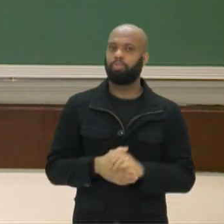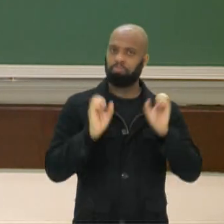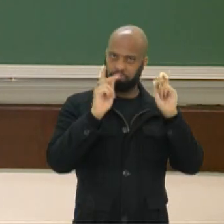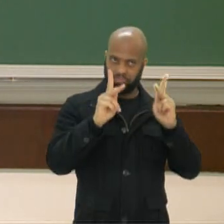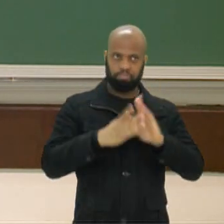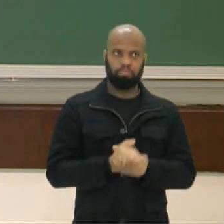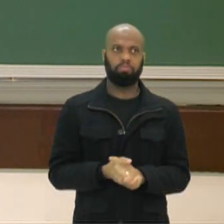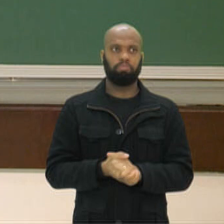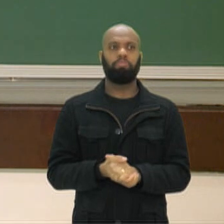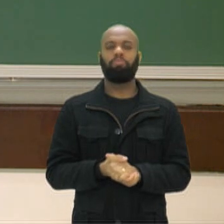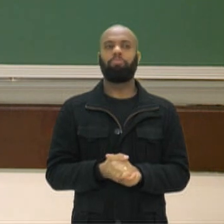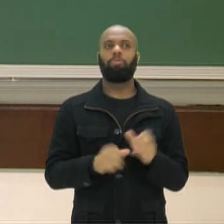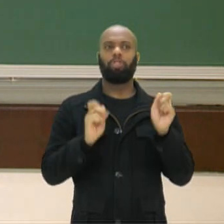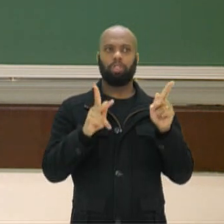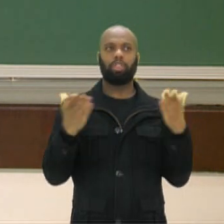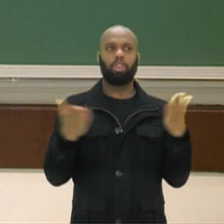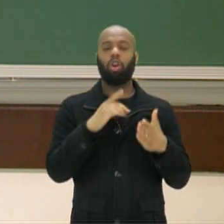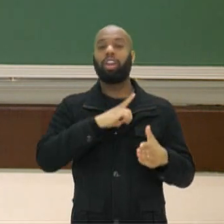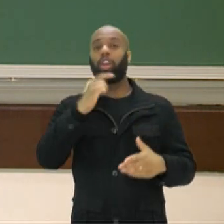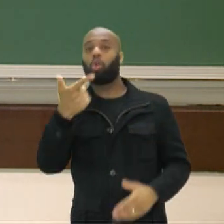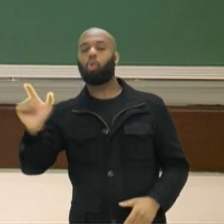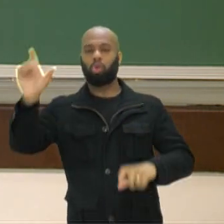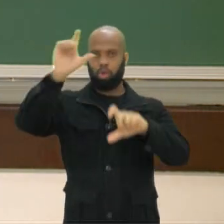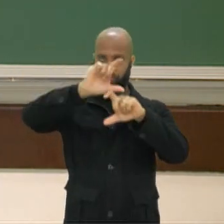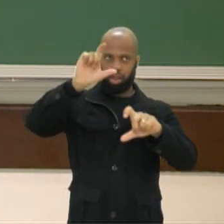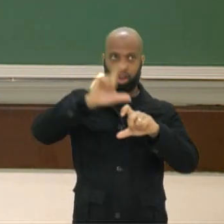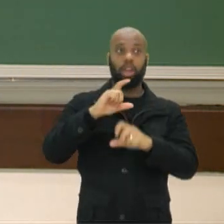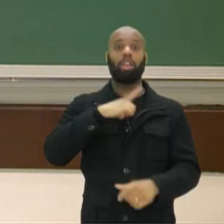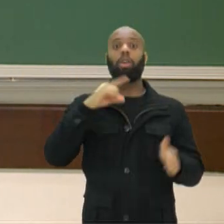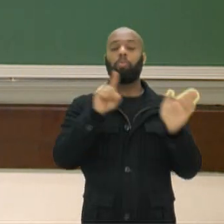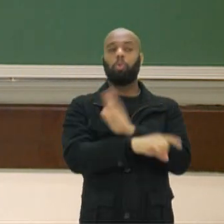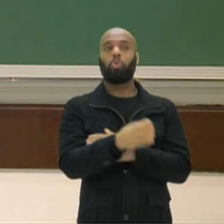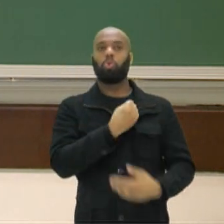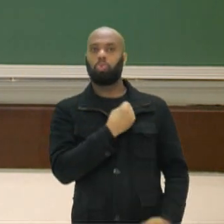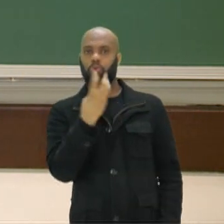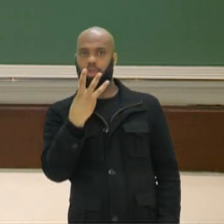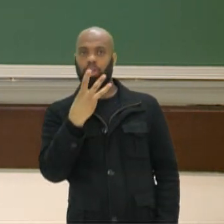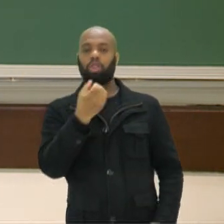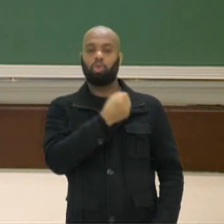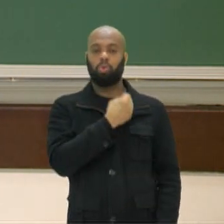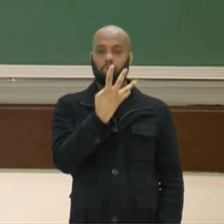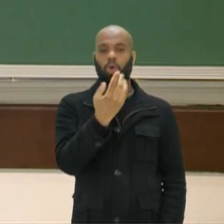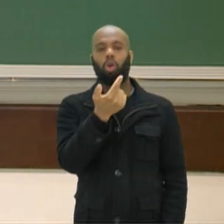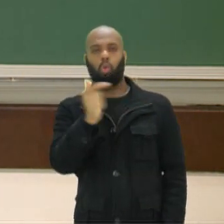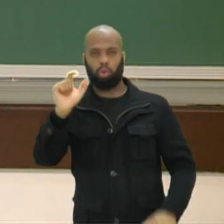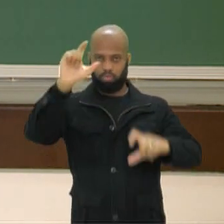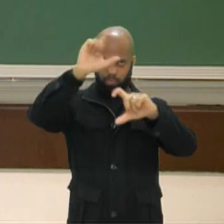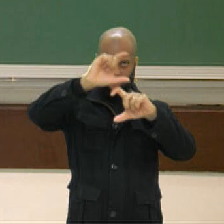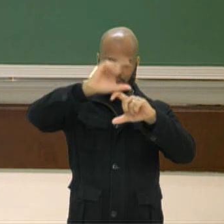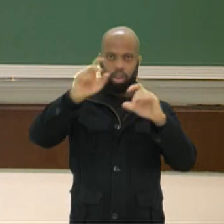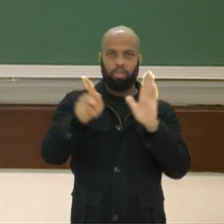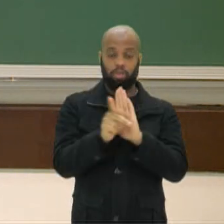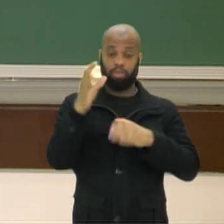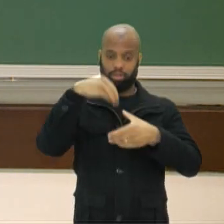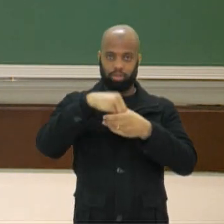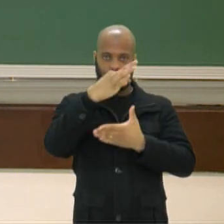Ok? Alright. Agora, número 3 e número 4, sobre essa outra parte do texto,